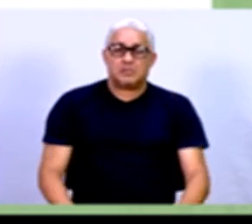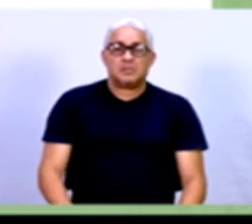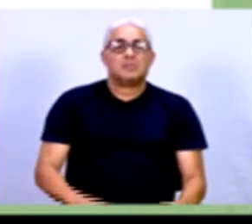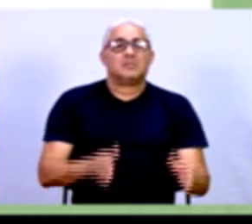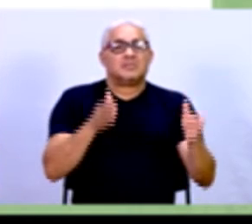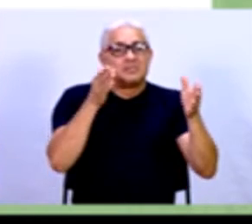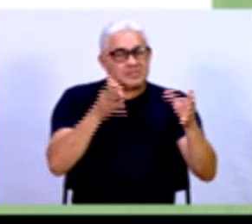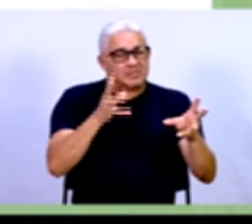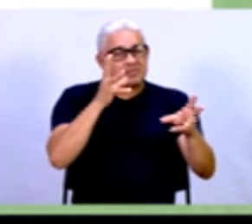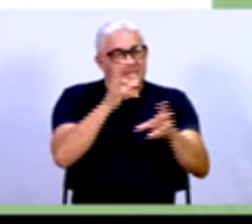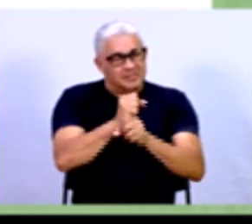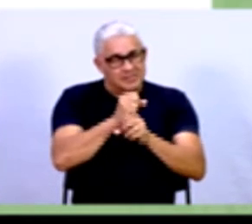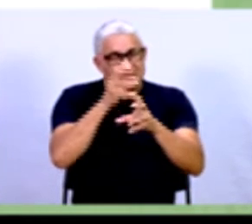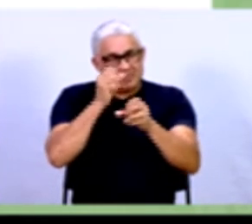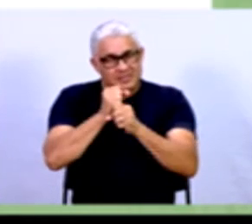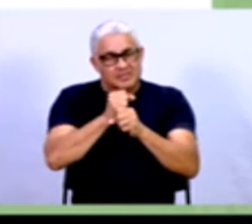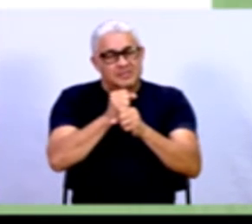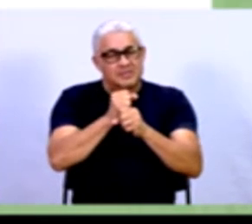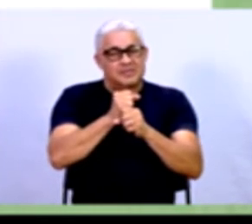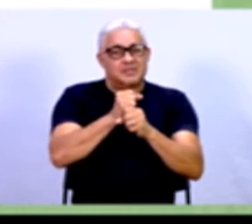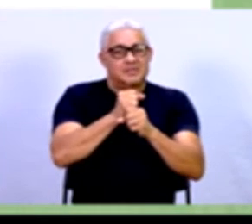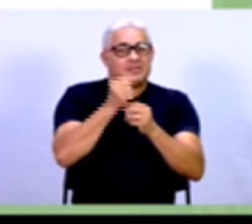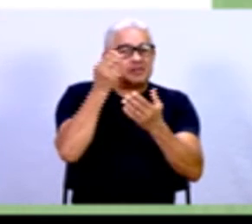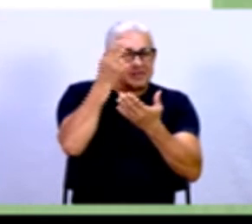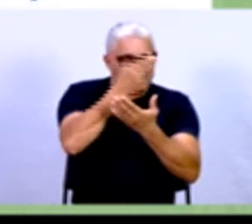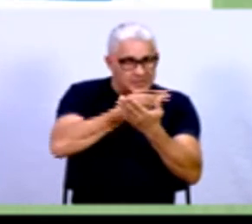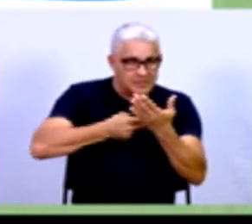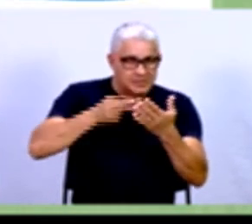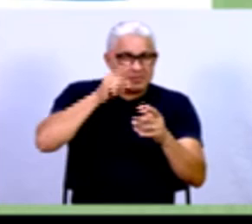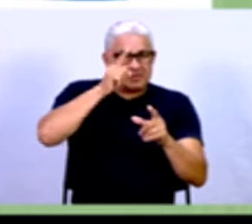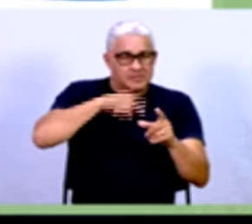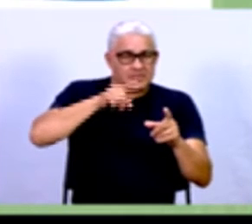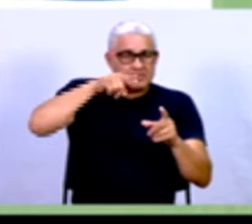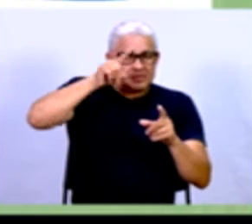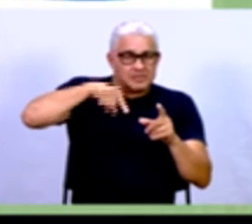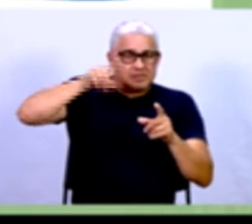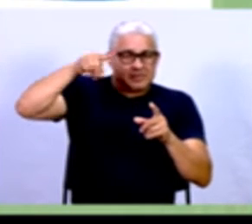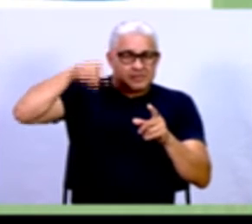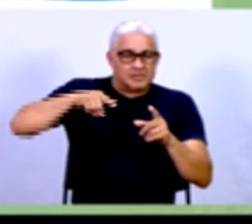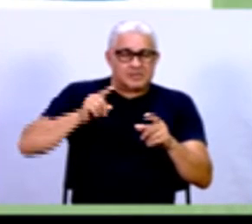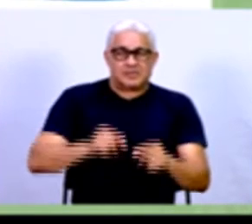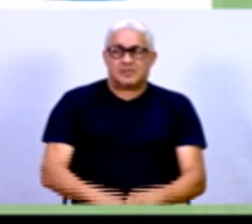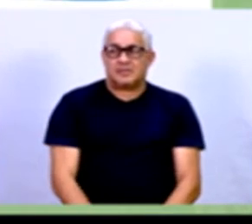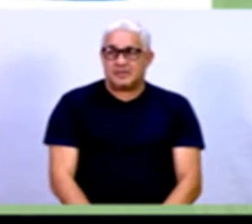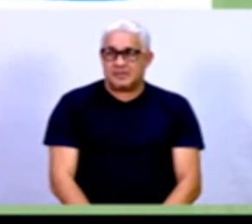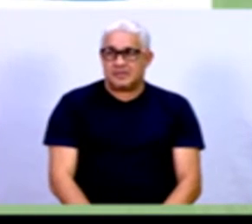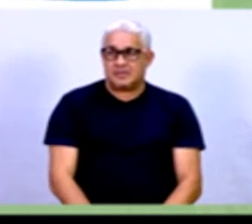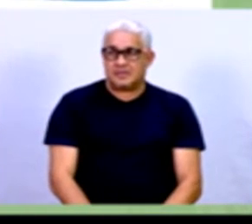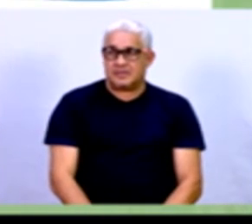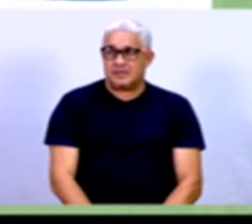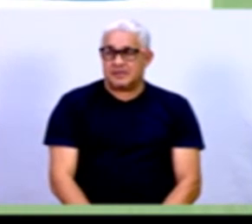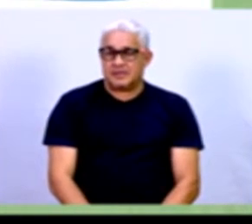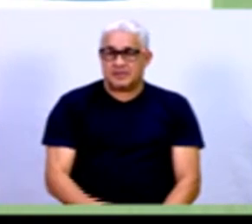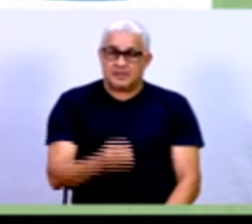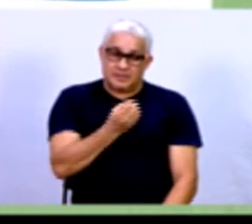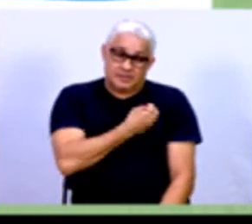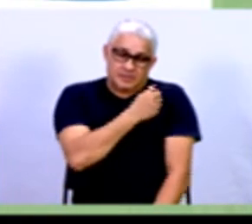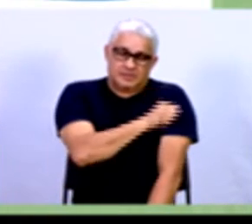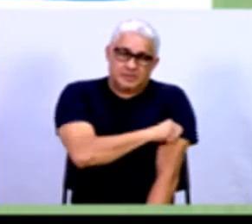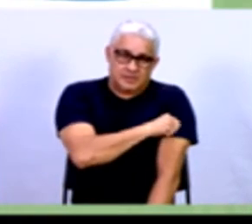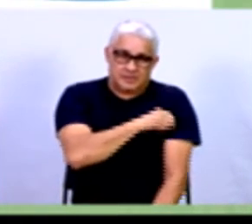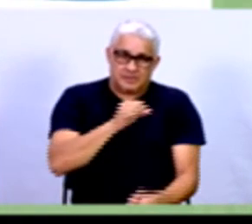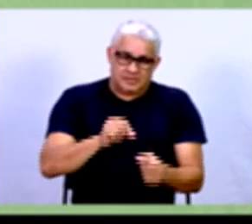vai formando aqui o nosso gráfico, porque esse aqui é um exemplo de um histograma, aqui das notas dos alunos que a gente